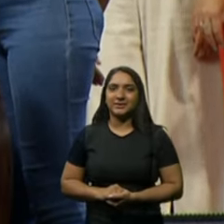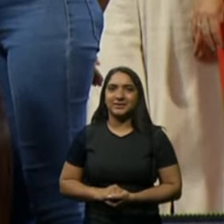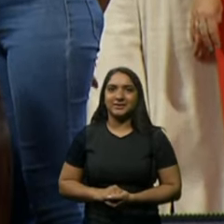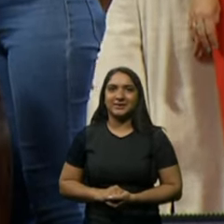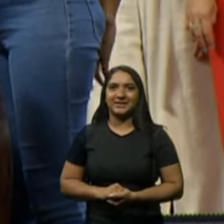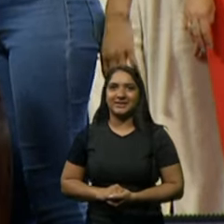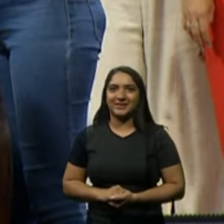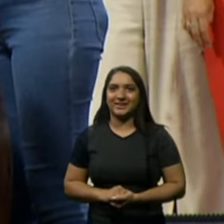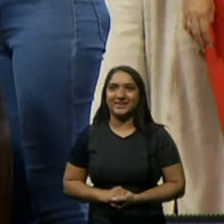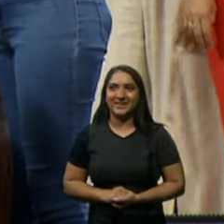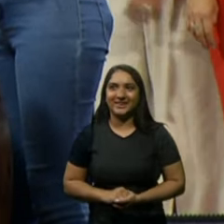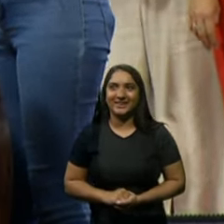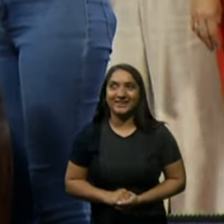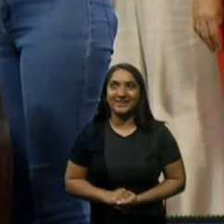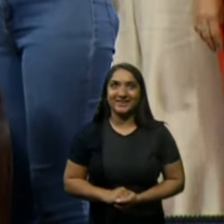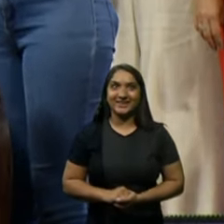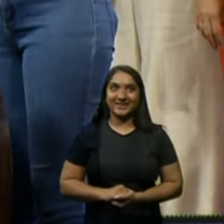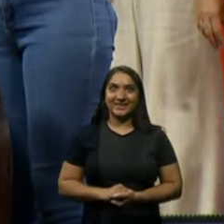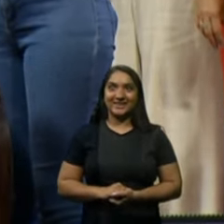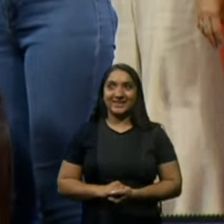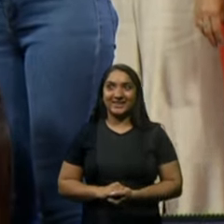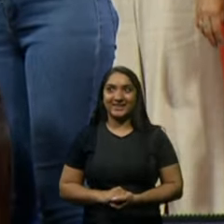E aí